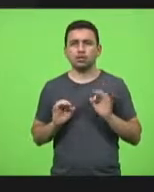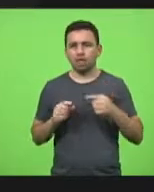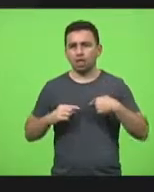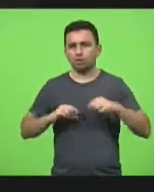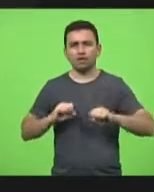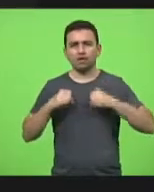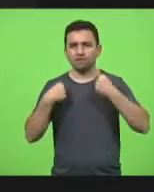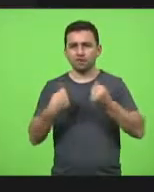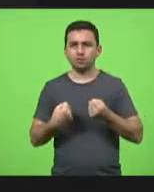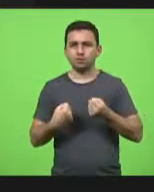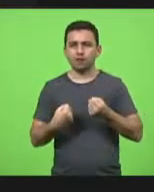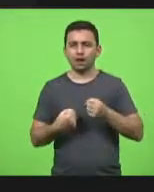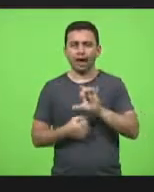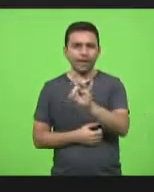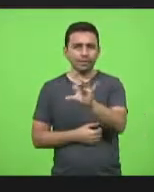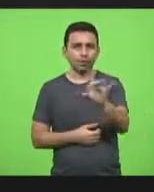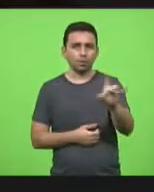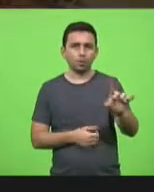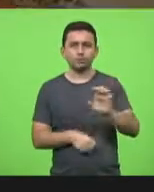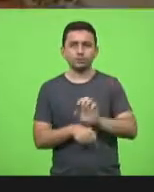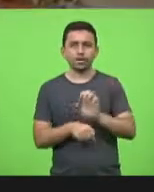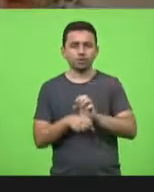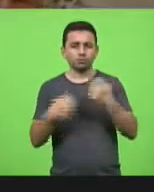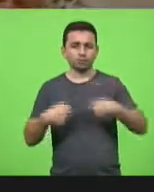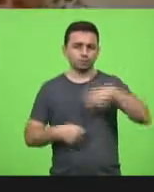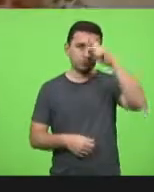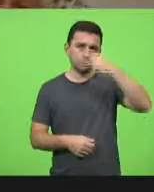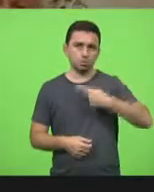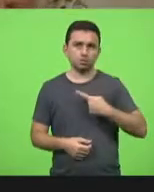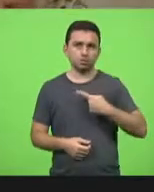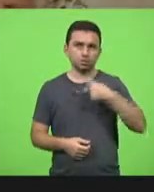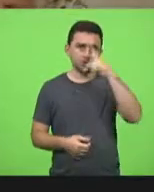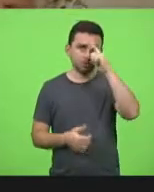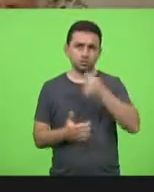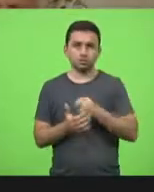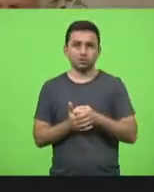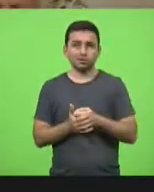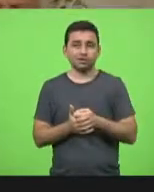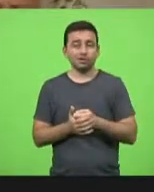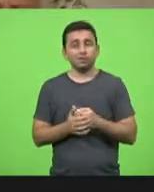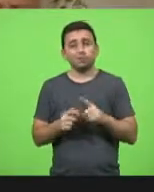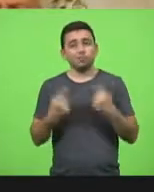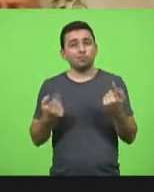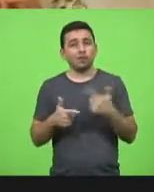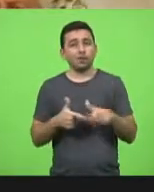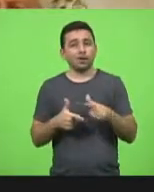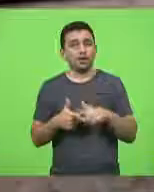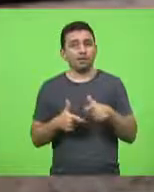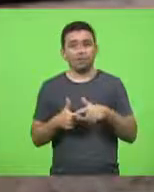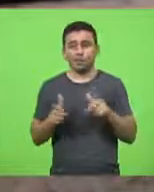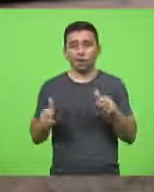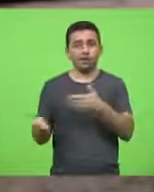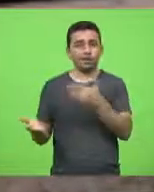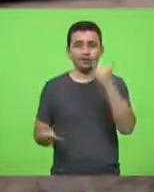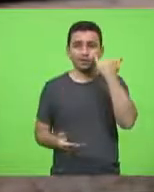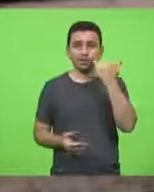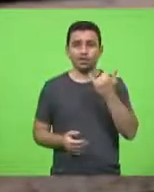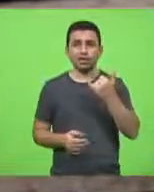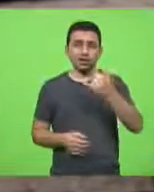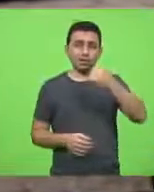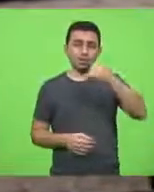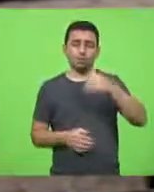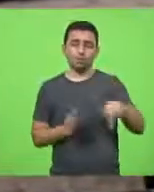muito a autonomia dos estados para poderem tomar as suas decisões. A questão é que os estados, como bem falou o deputado Gessé, já têm essa autonomia. Depois